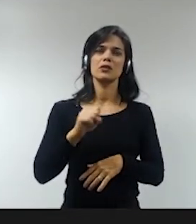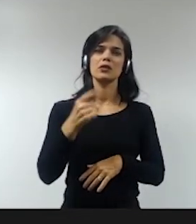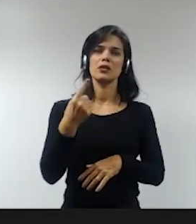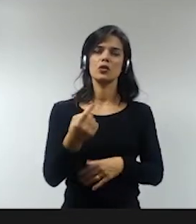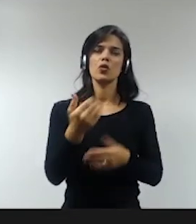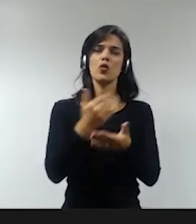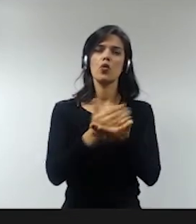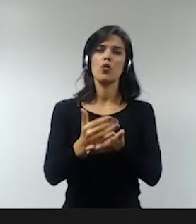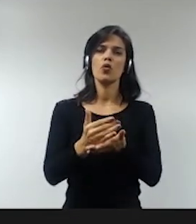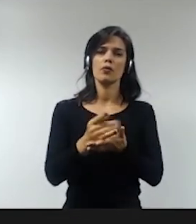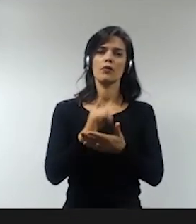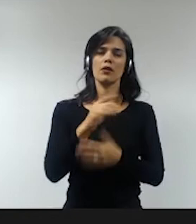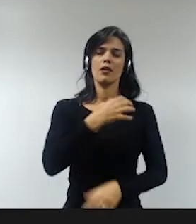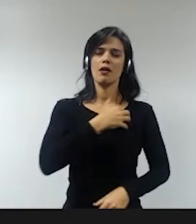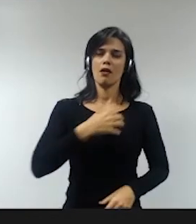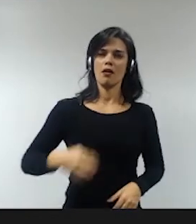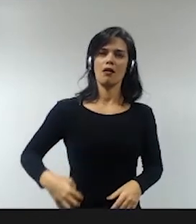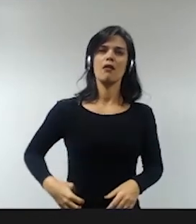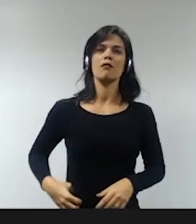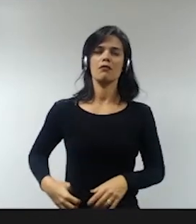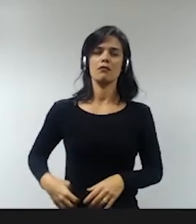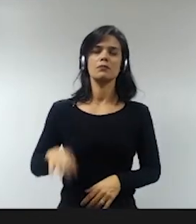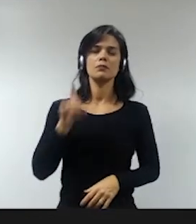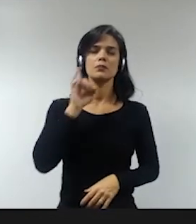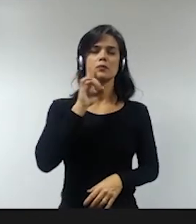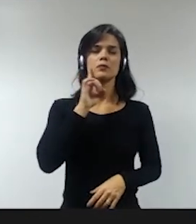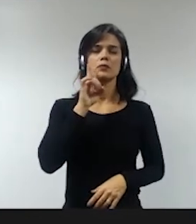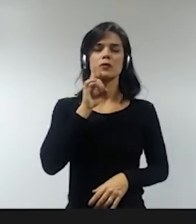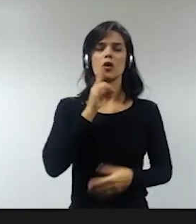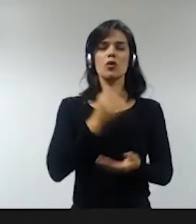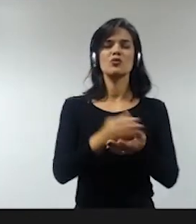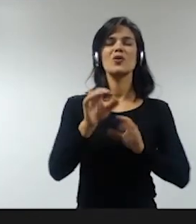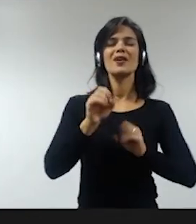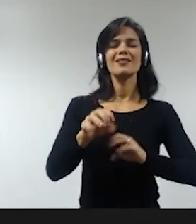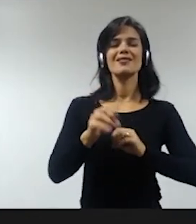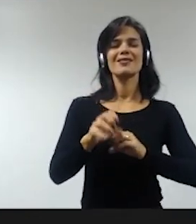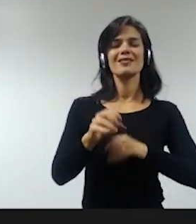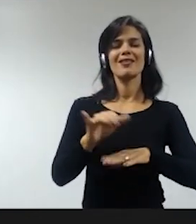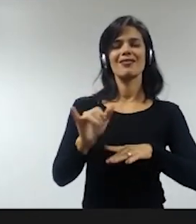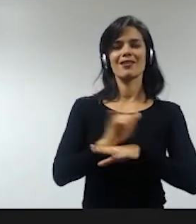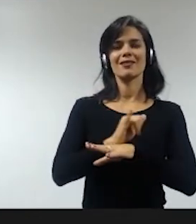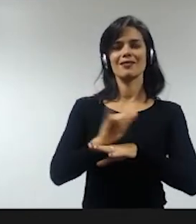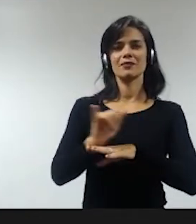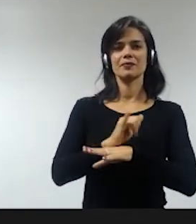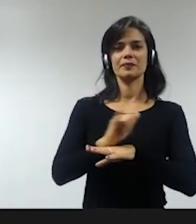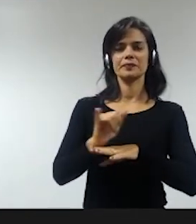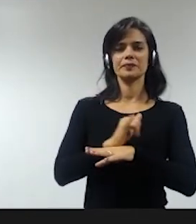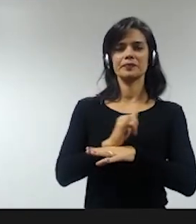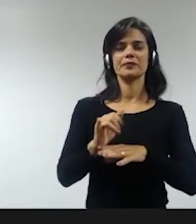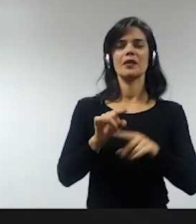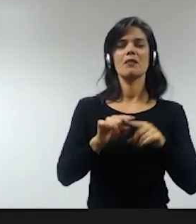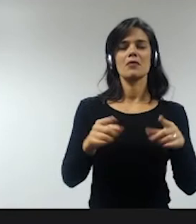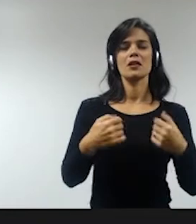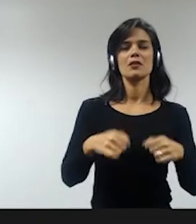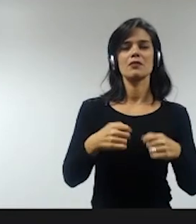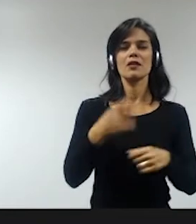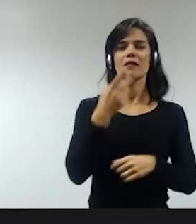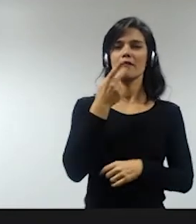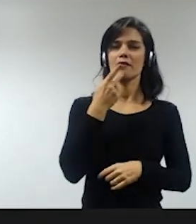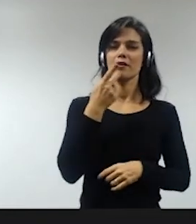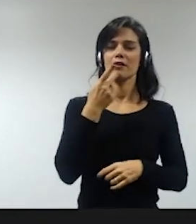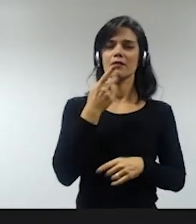passou-se, mesmo em Harvard, a ensinar essas técnicas, né? Mas eu preciso dizer que